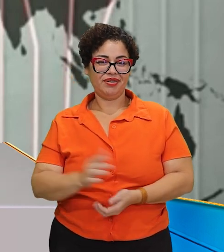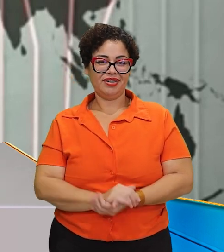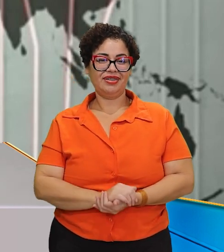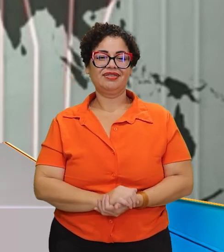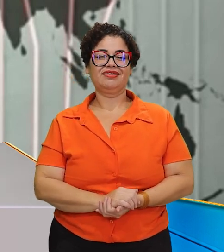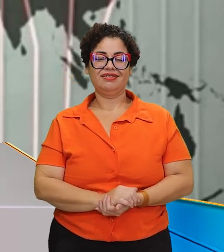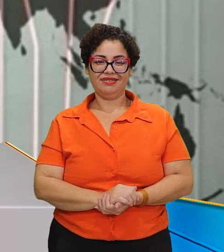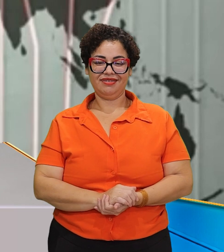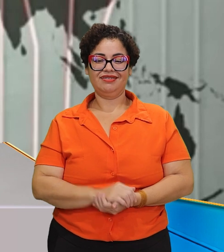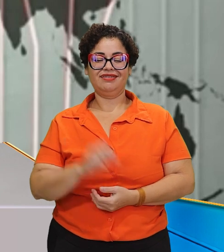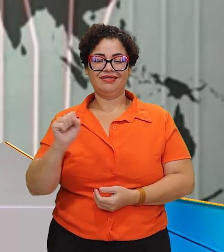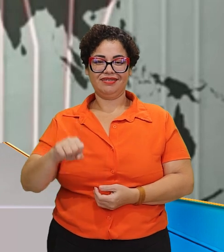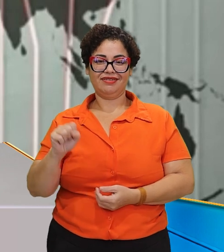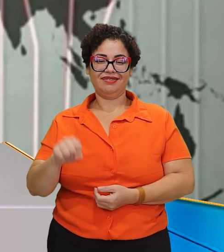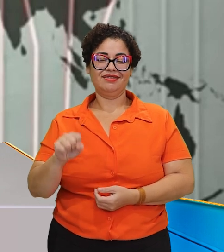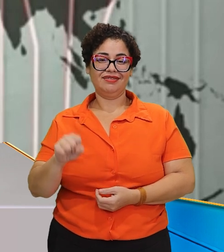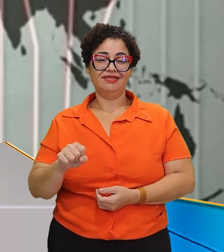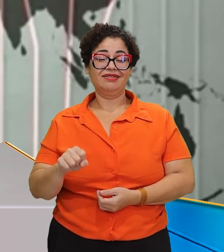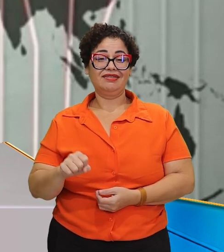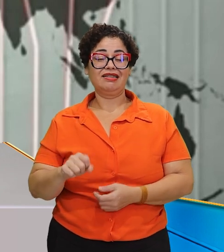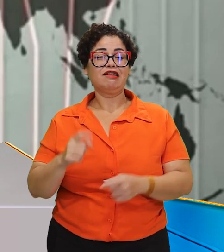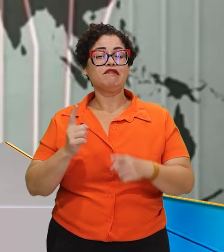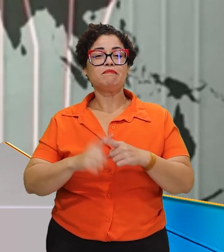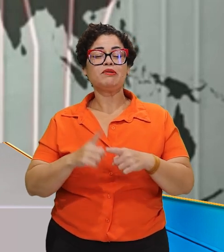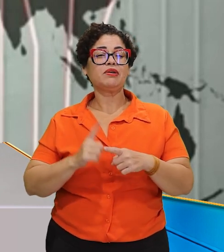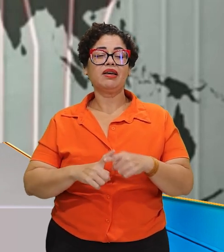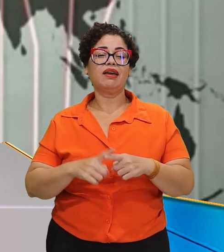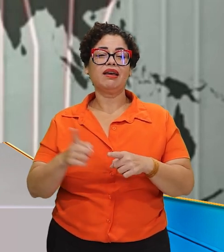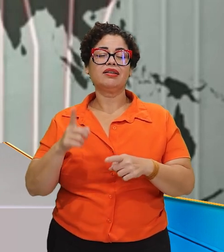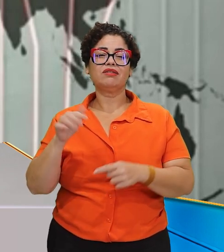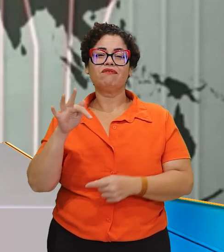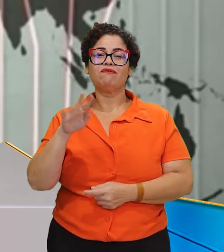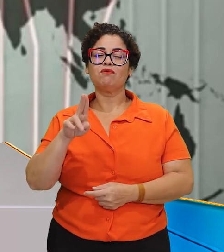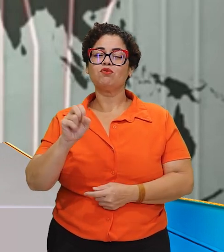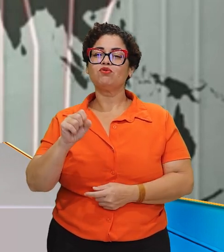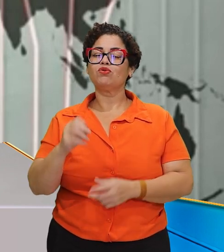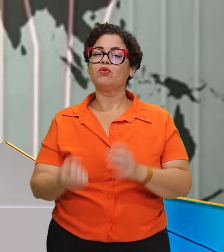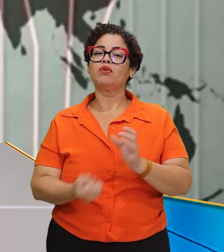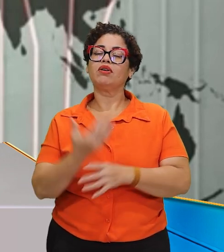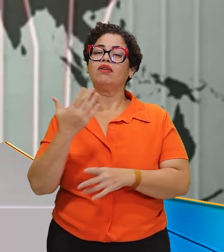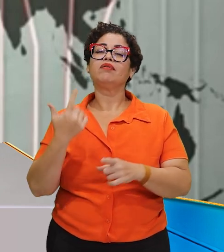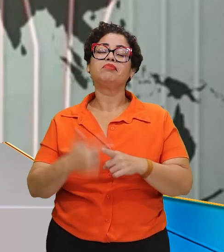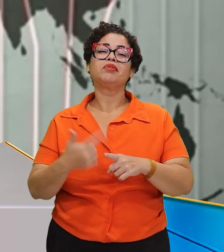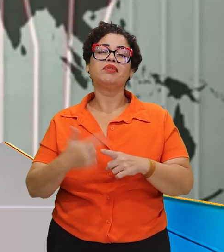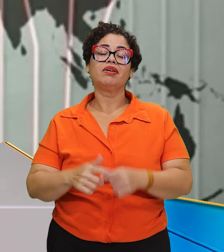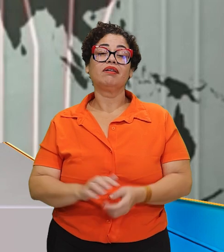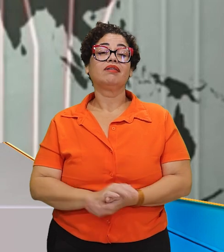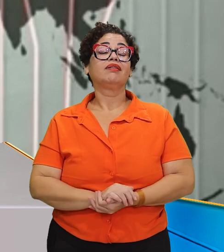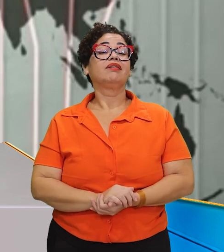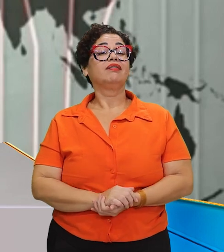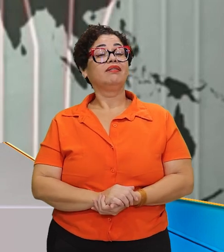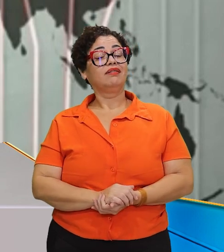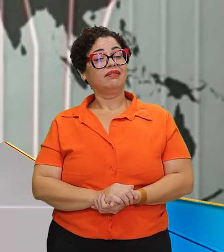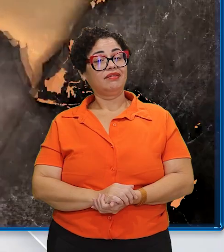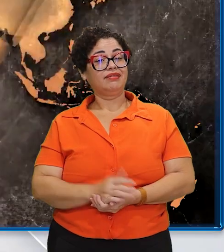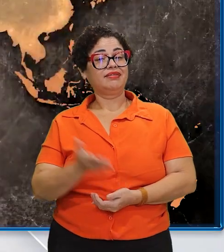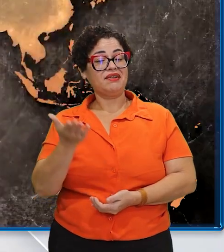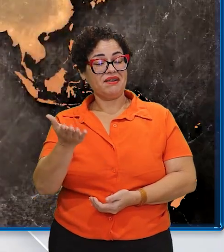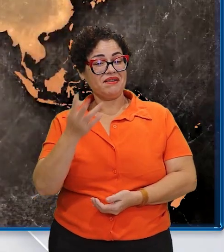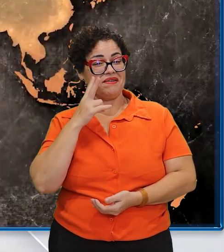Priscila? Sim, professor Hélio. E por que será que os fusos horários foram criados?